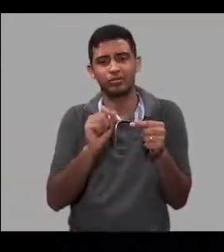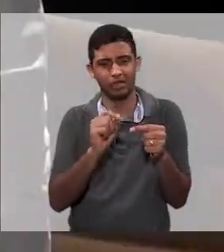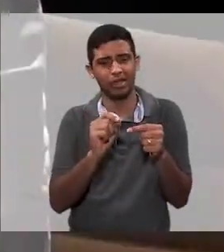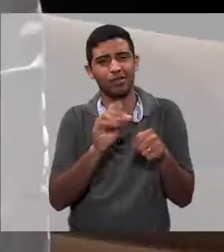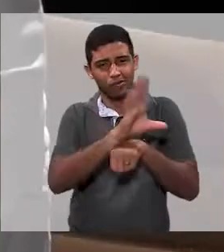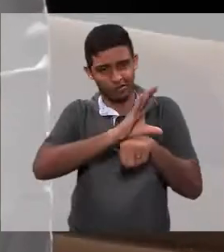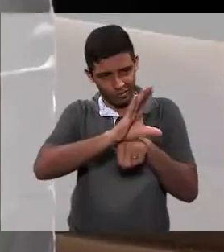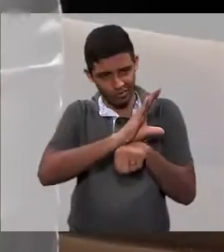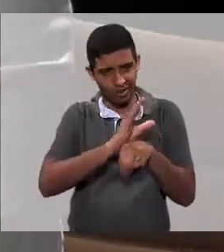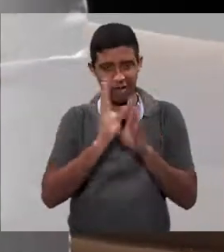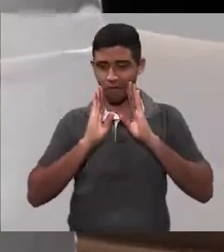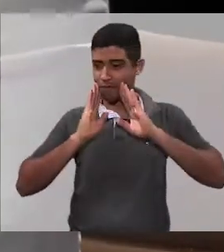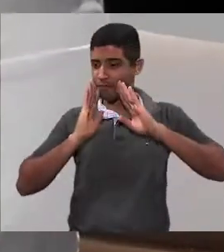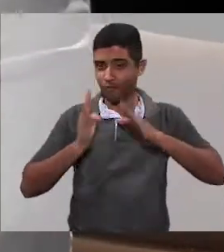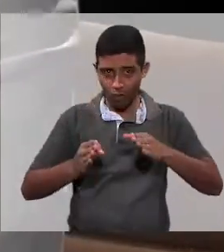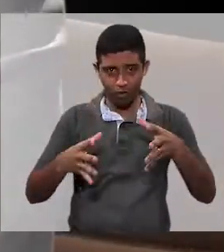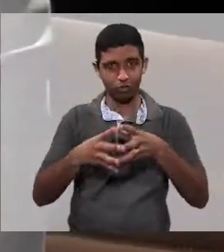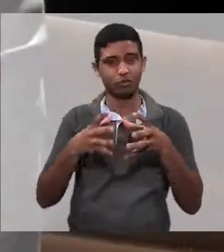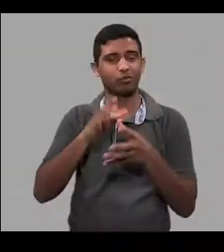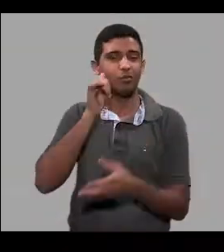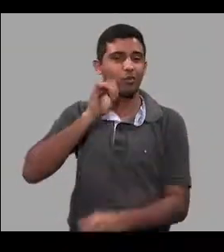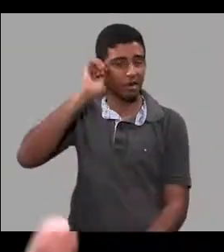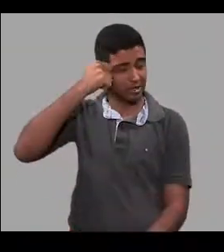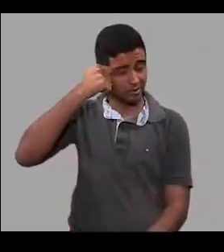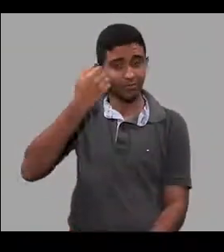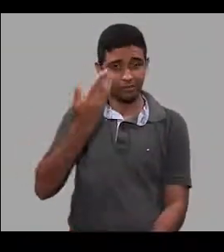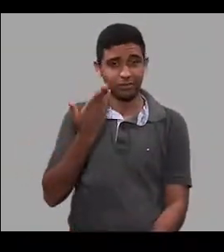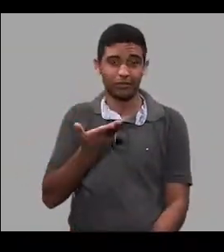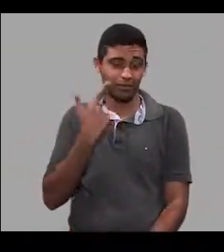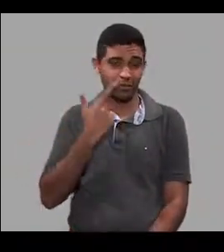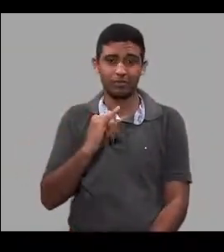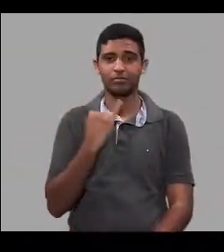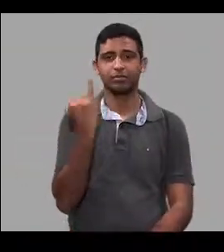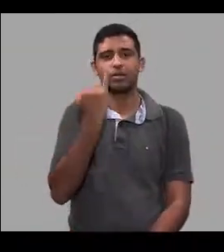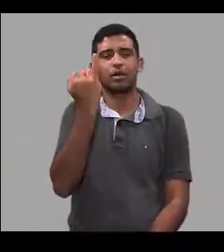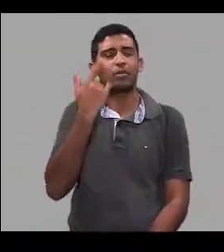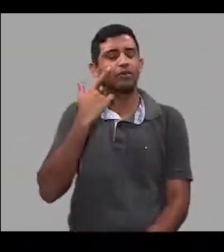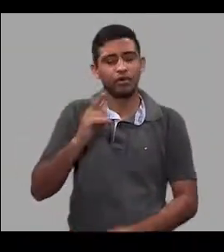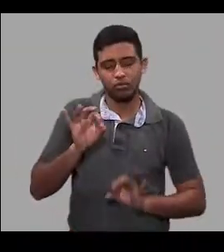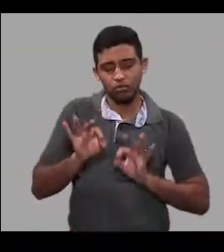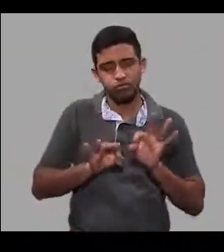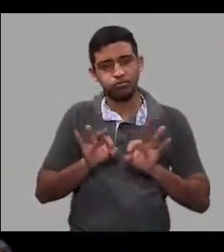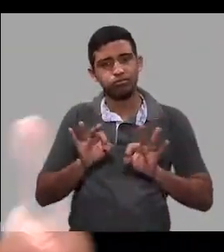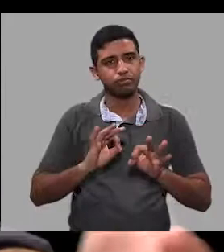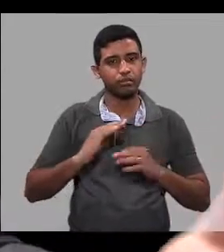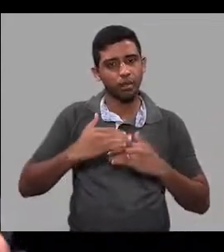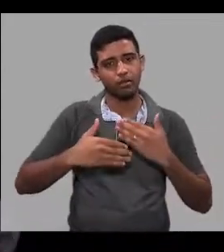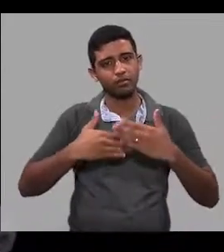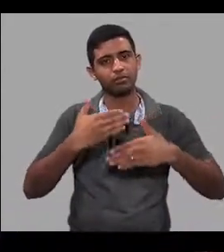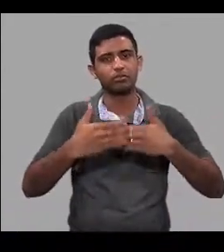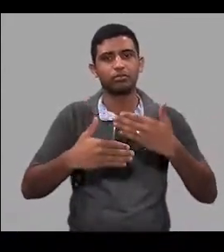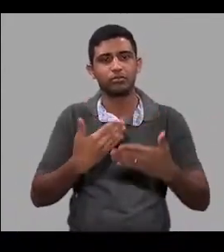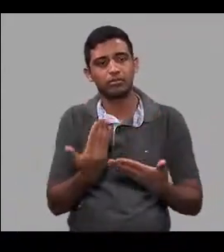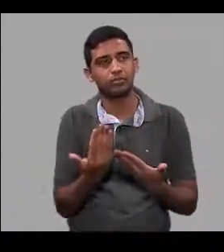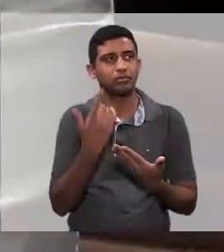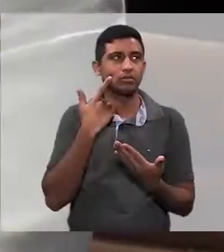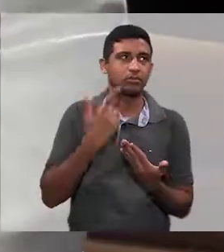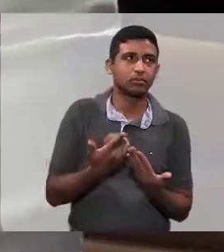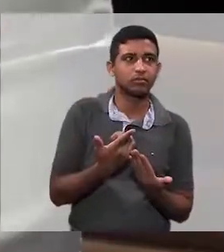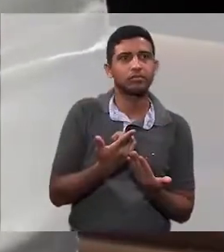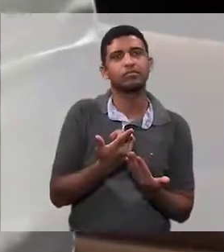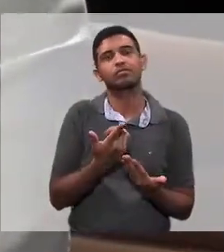formalmente constituída voltada para a pauta das mulheres negras. Então, isso é muito importante. Agora, esse processo está em andamento, né? Resolvendo a questão orçamentária. É um